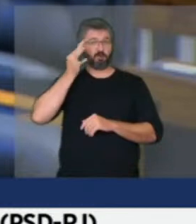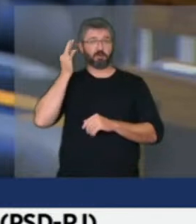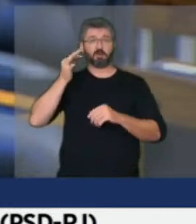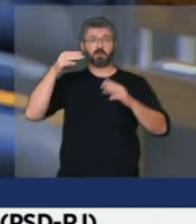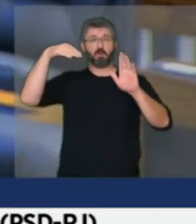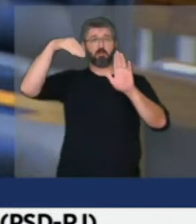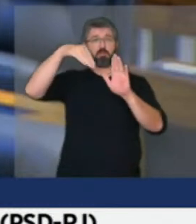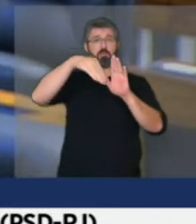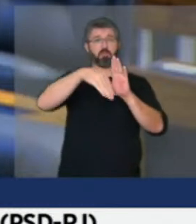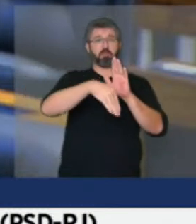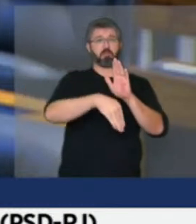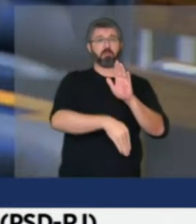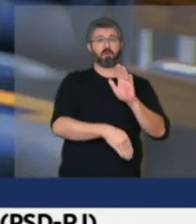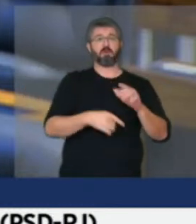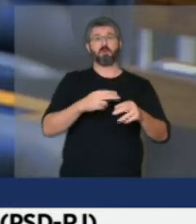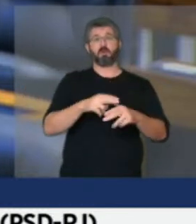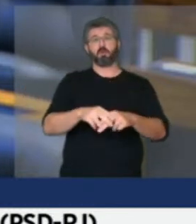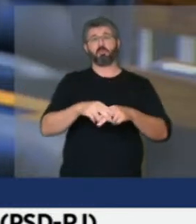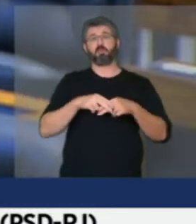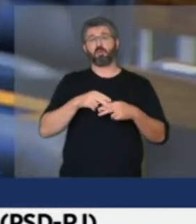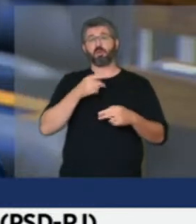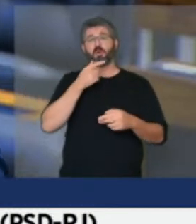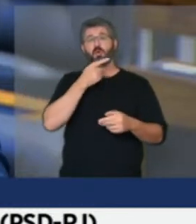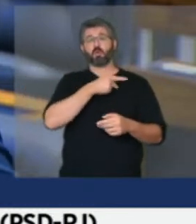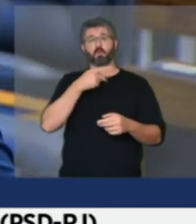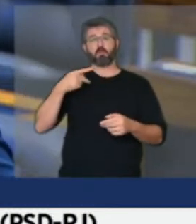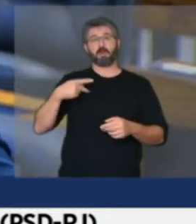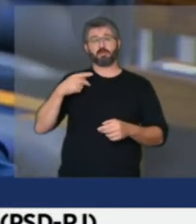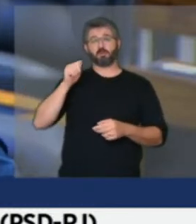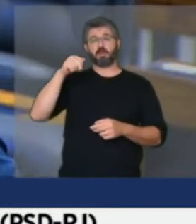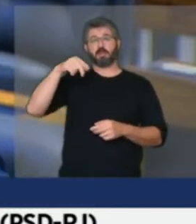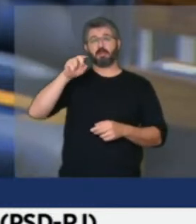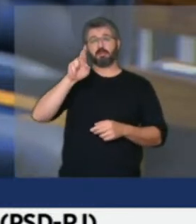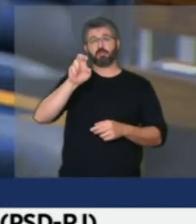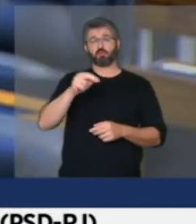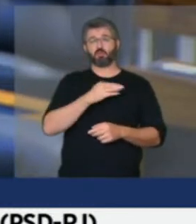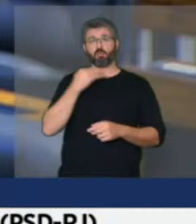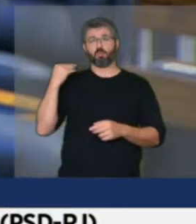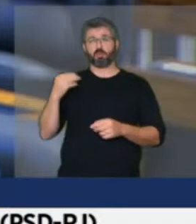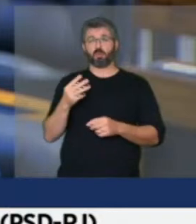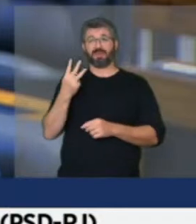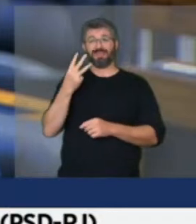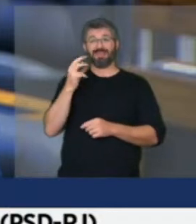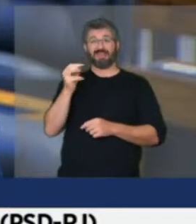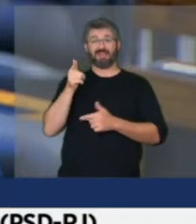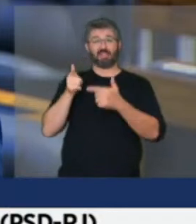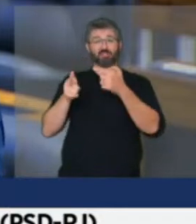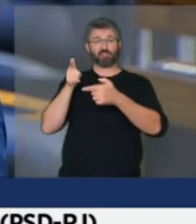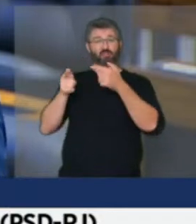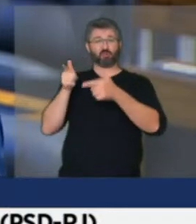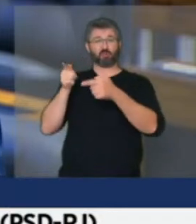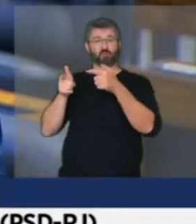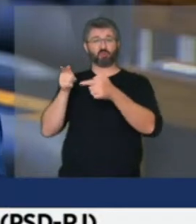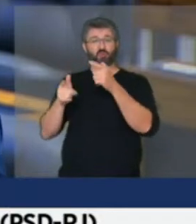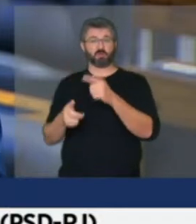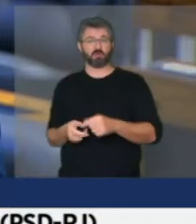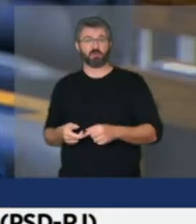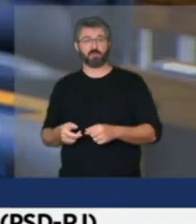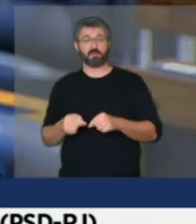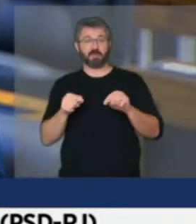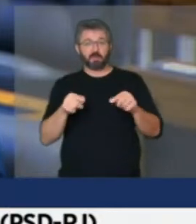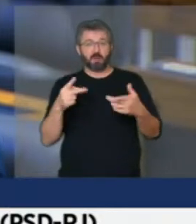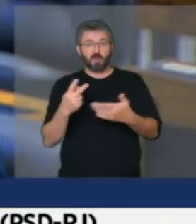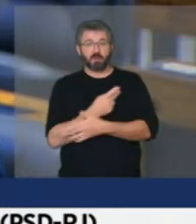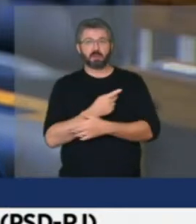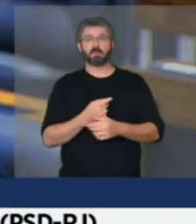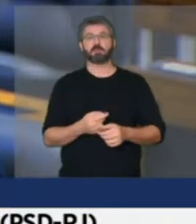o falecimento do pastor Anderson do Carmo, com 30 tiros, nesta trama que